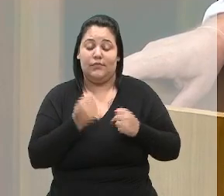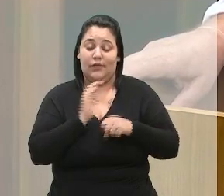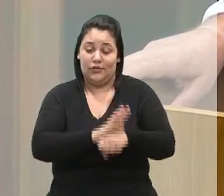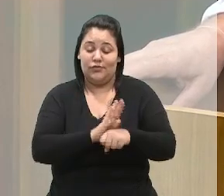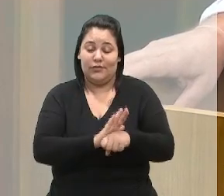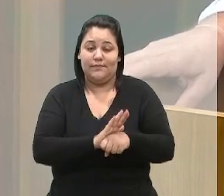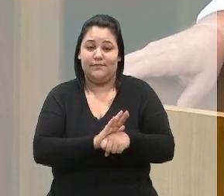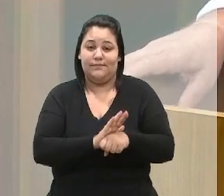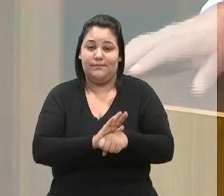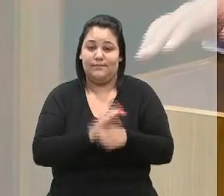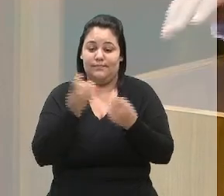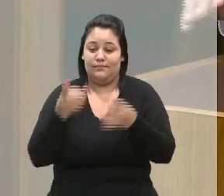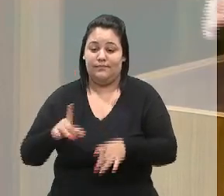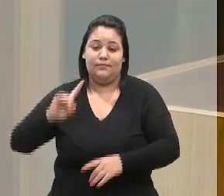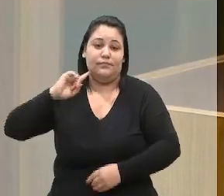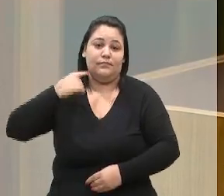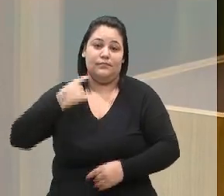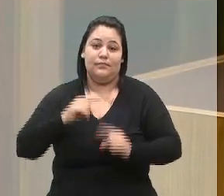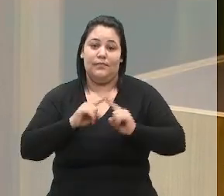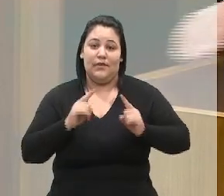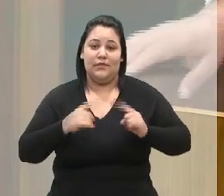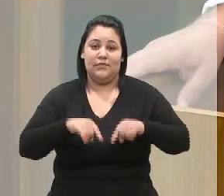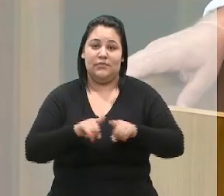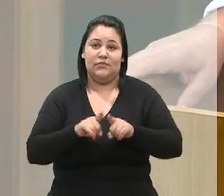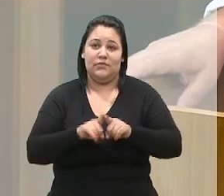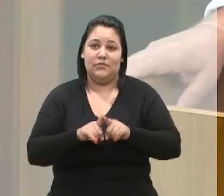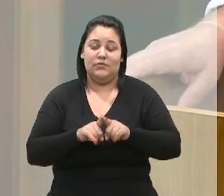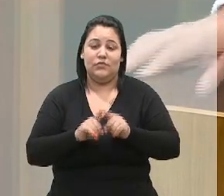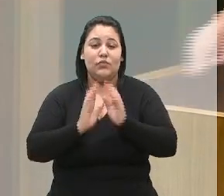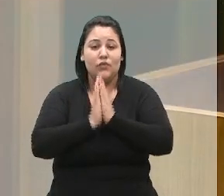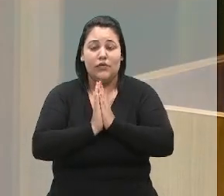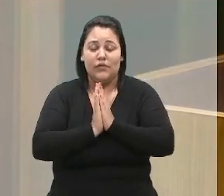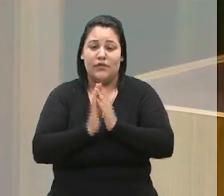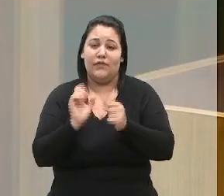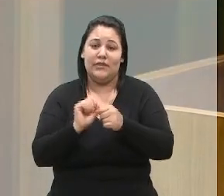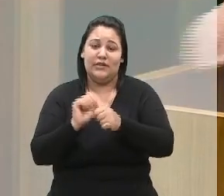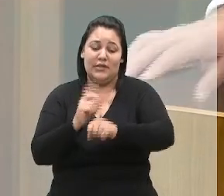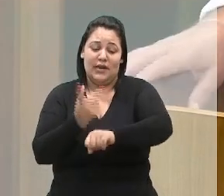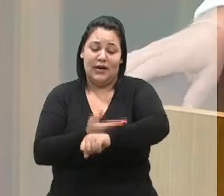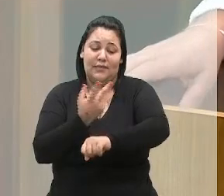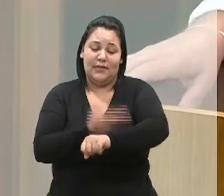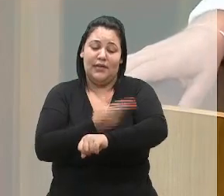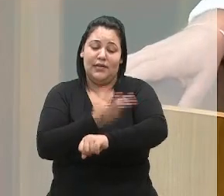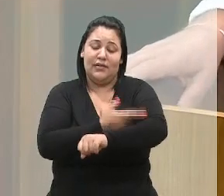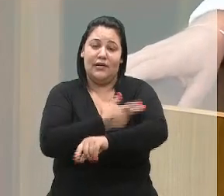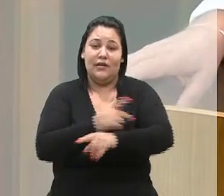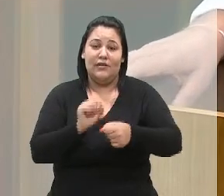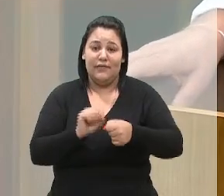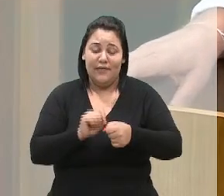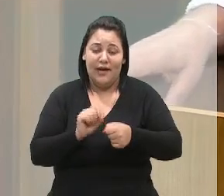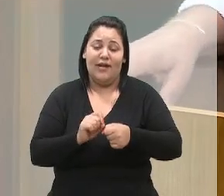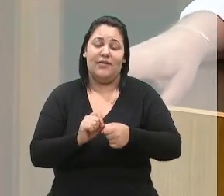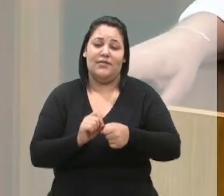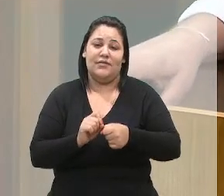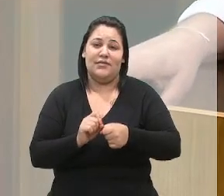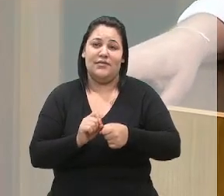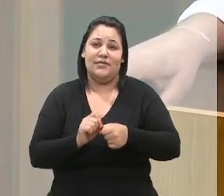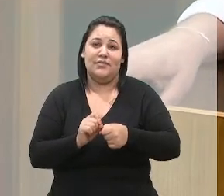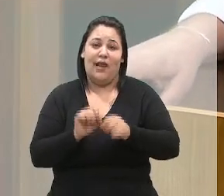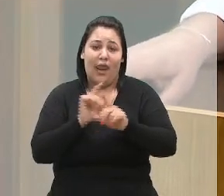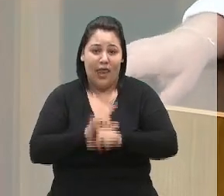tenha êxito. Mas na mesma olhada, leve a capina também, leva um saco de lixo a mais, faça a roçada, faça tudo isso aí para